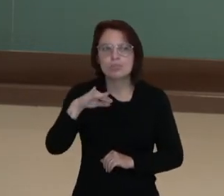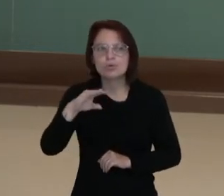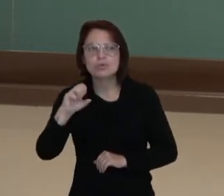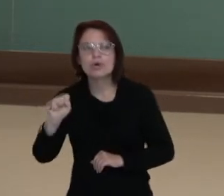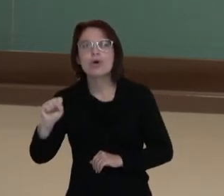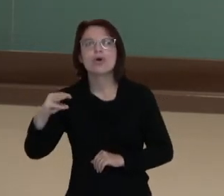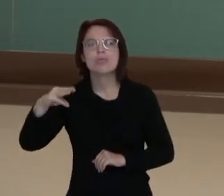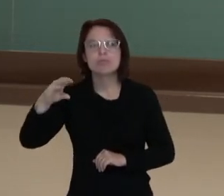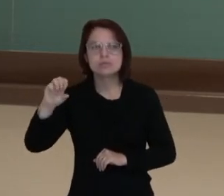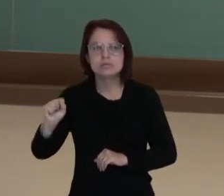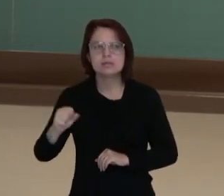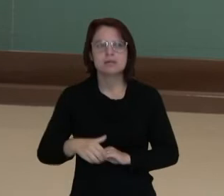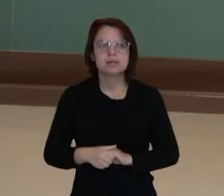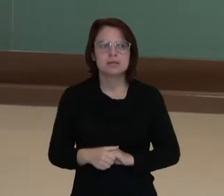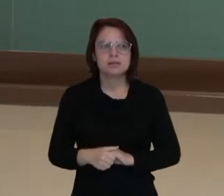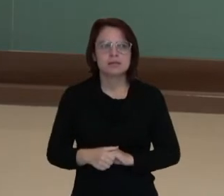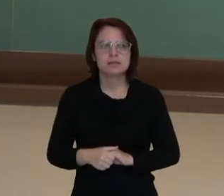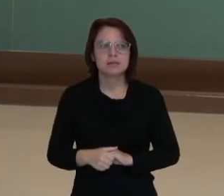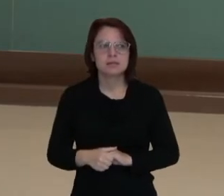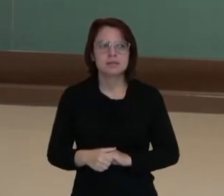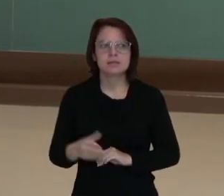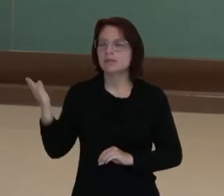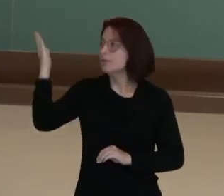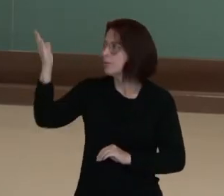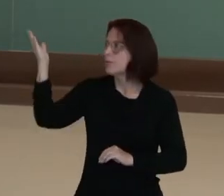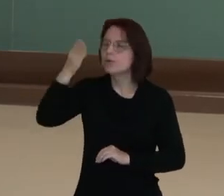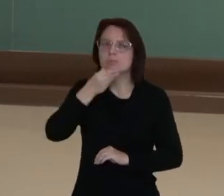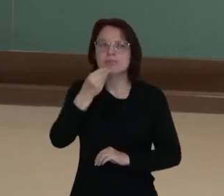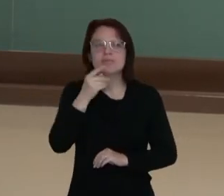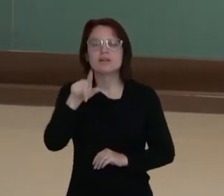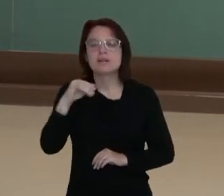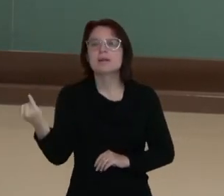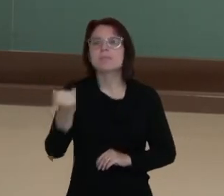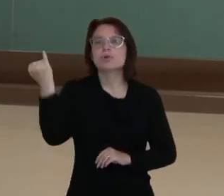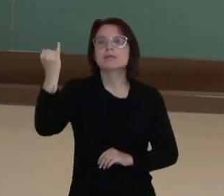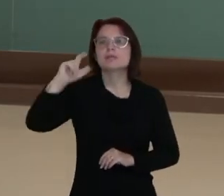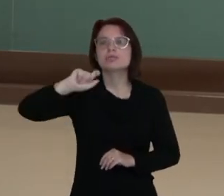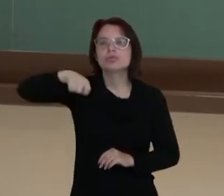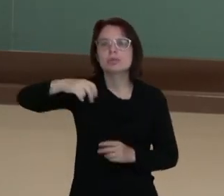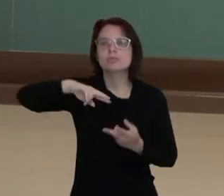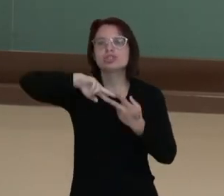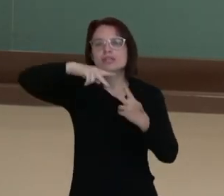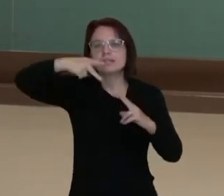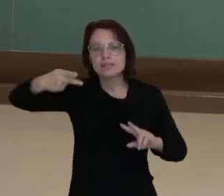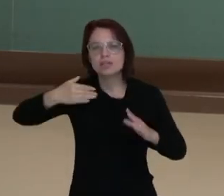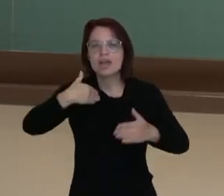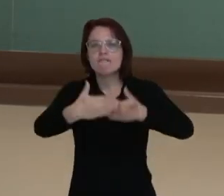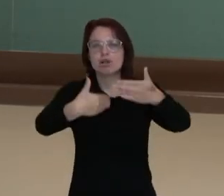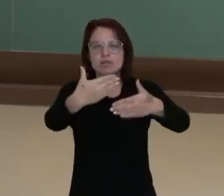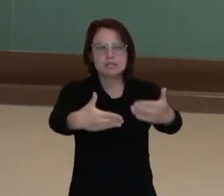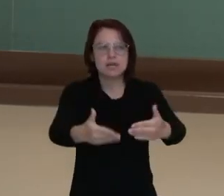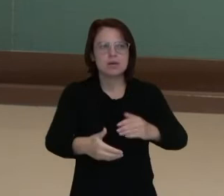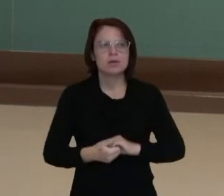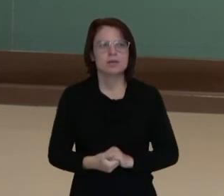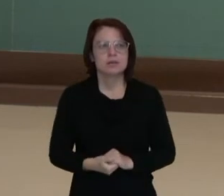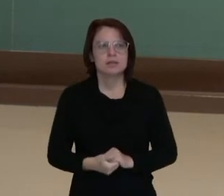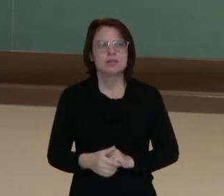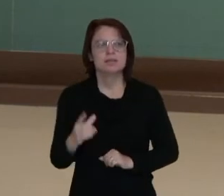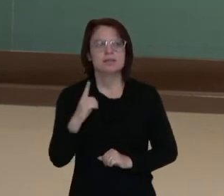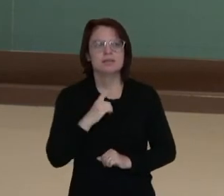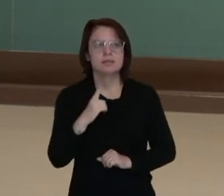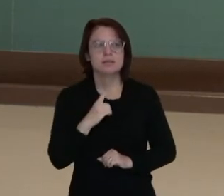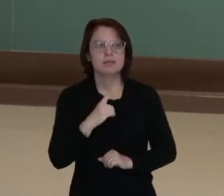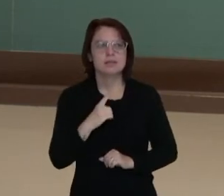né? Theodosius falou sobre importância sobre genética e evolução. Nós temos